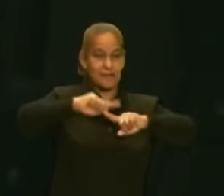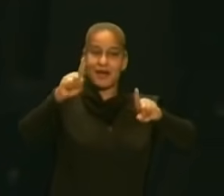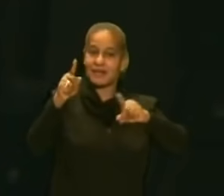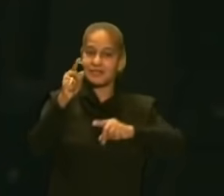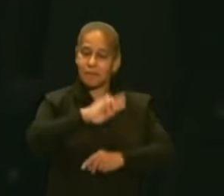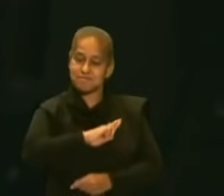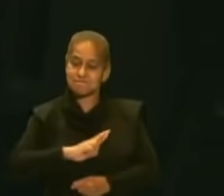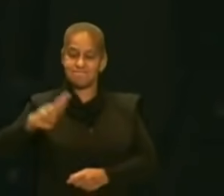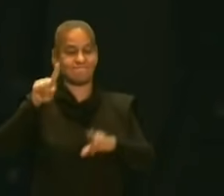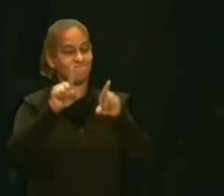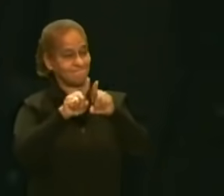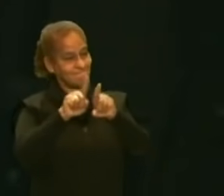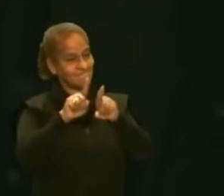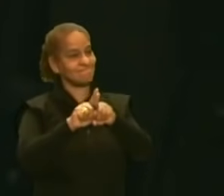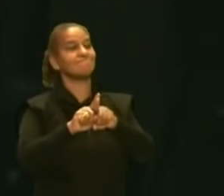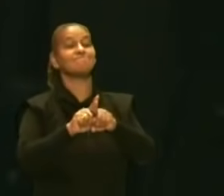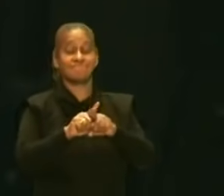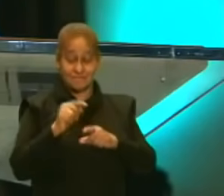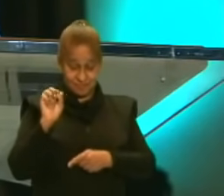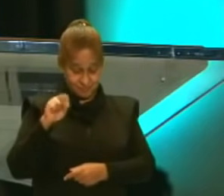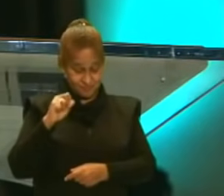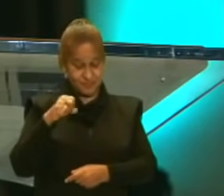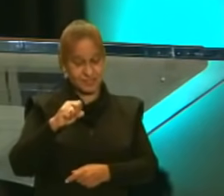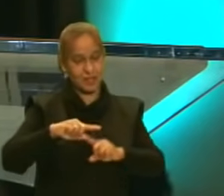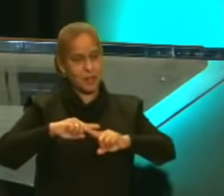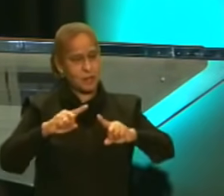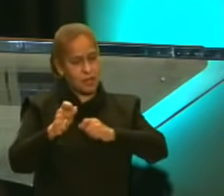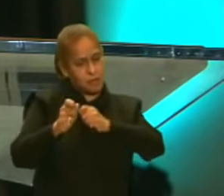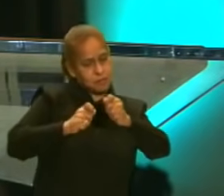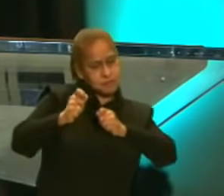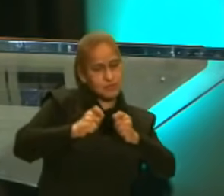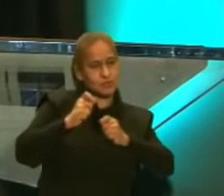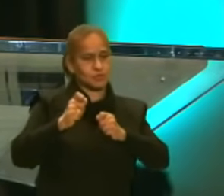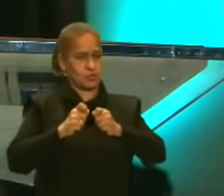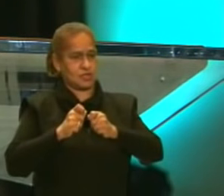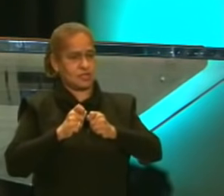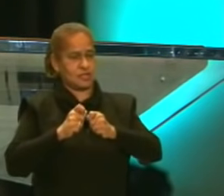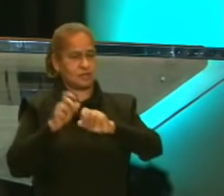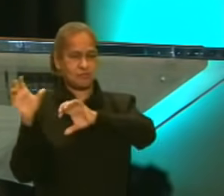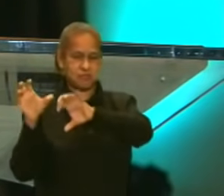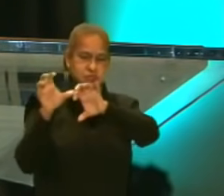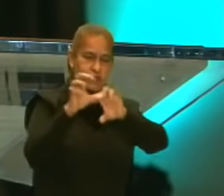E essa expressão desse controle da religião, ela